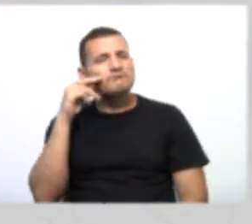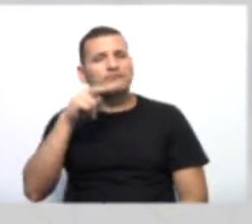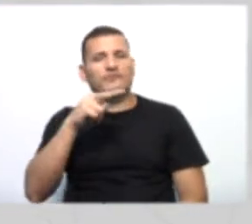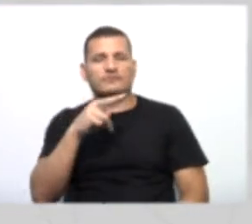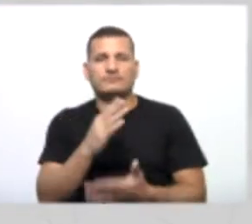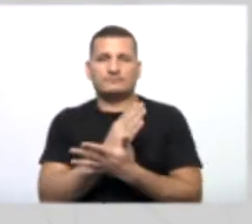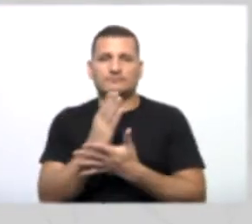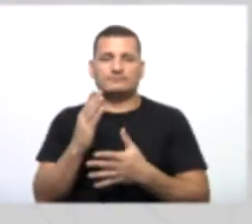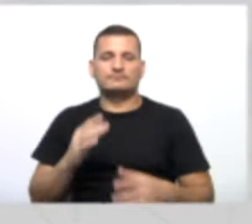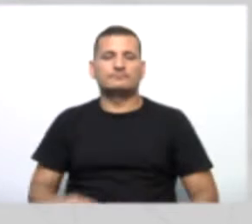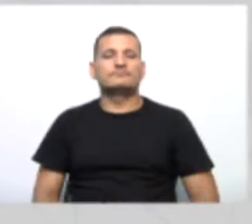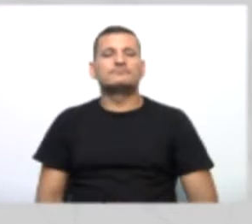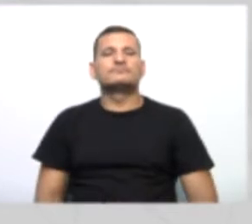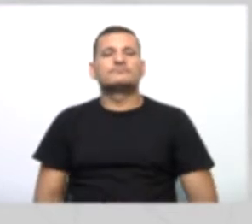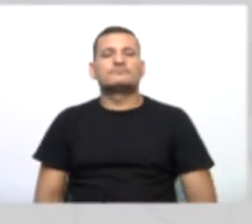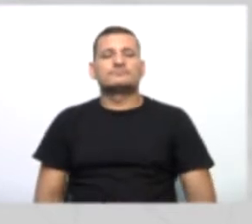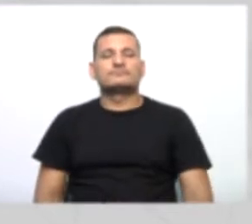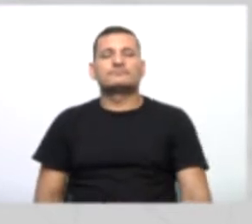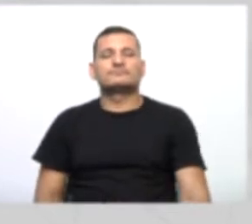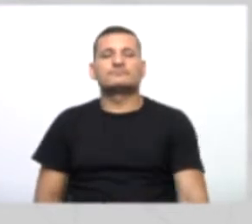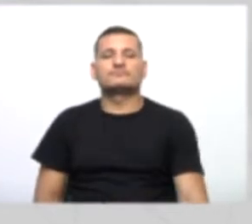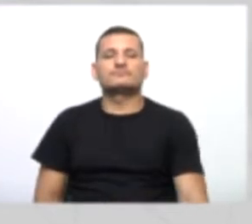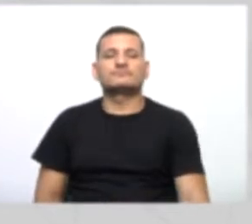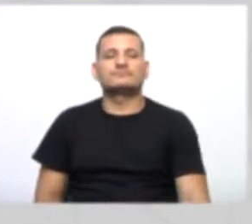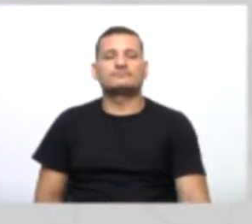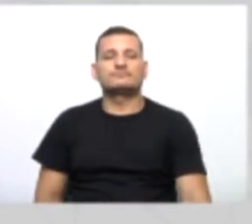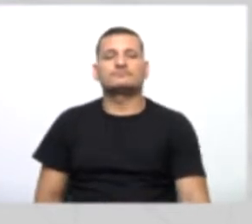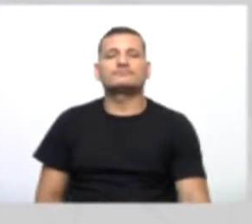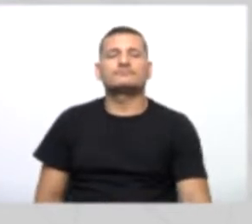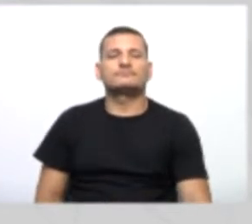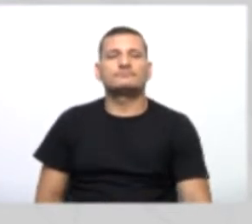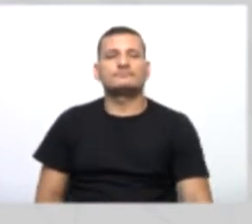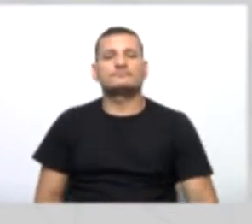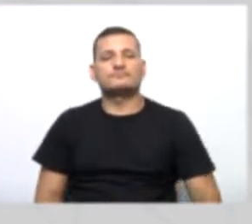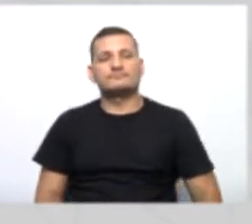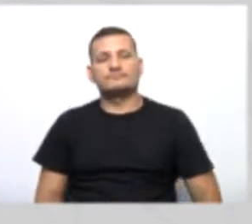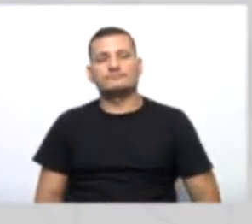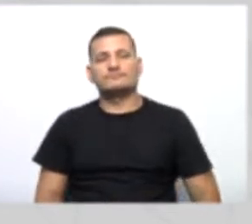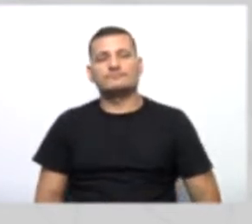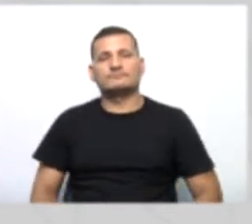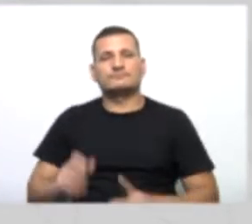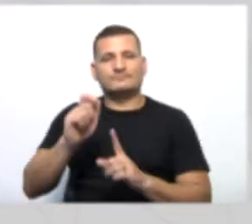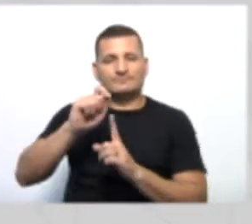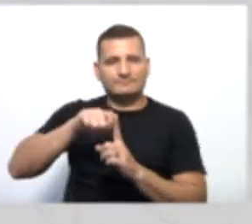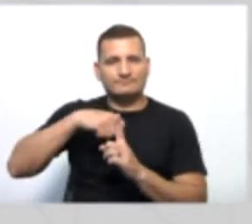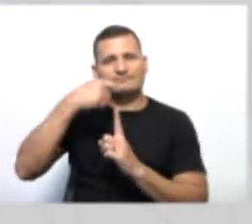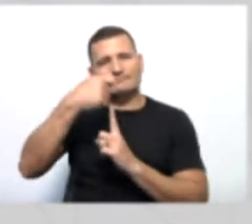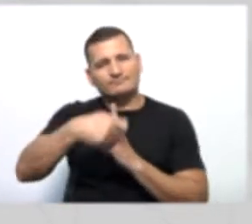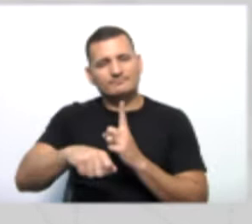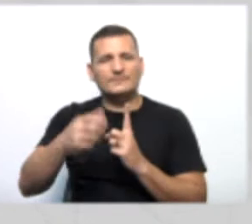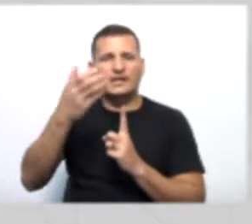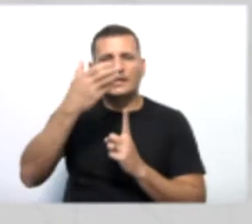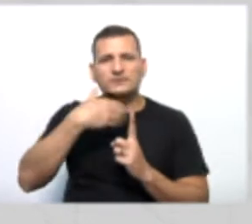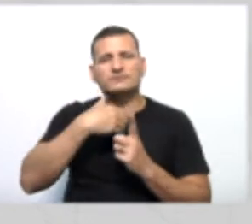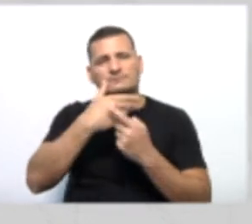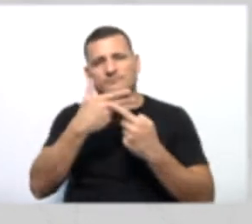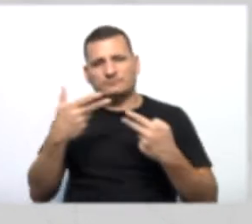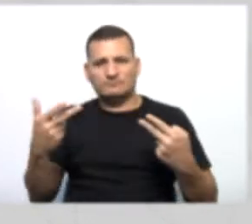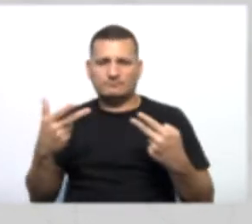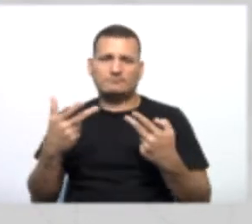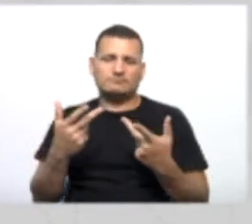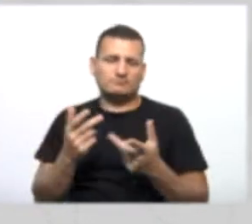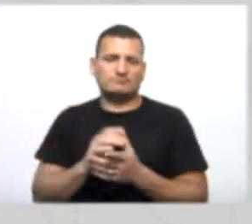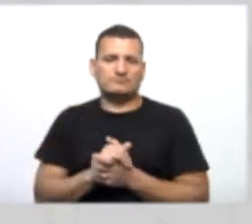aqui. Algumas curiosidades, olha lá. Casca de frutas, que você pode fazer uma compostagem aí no